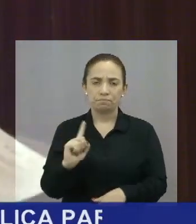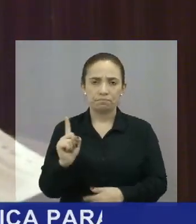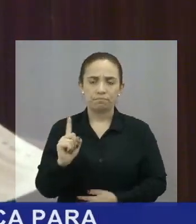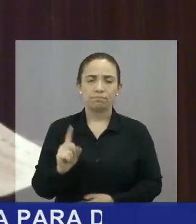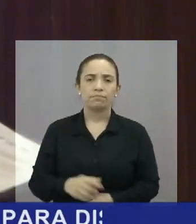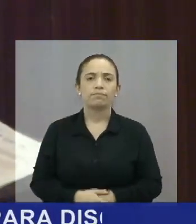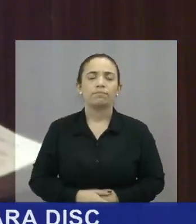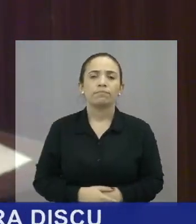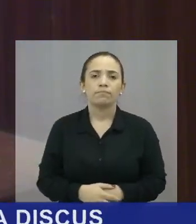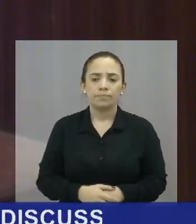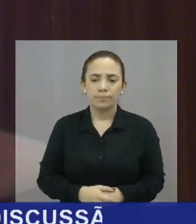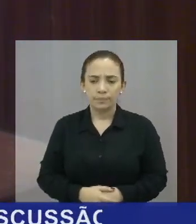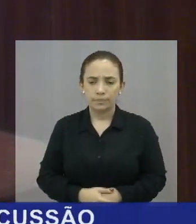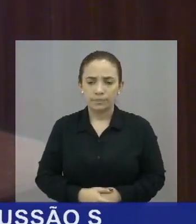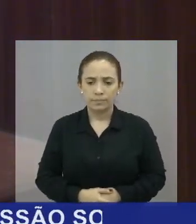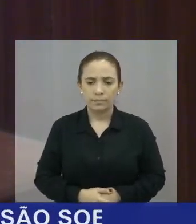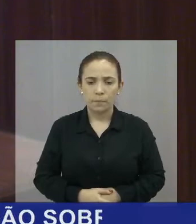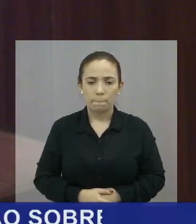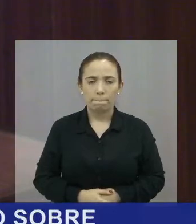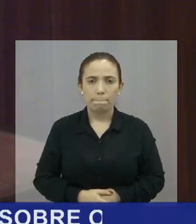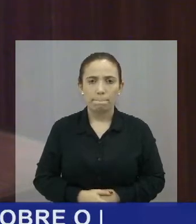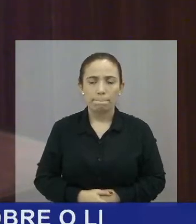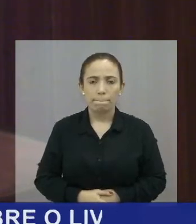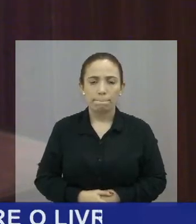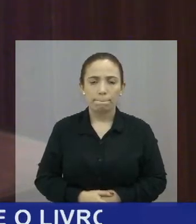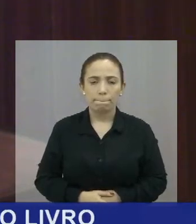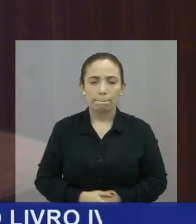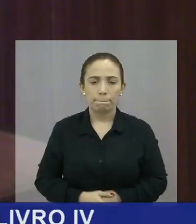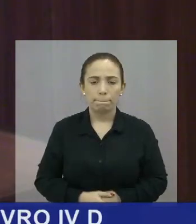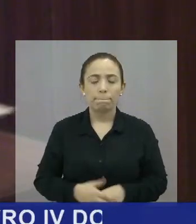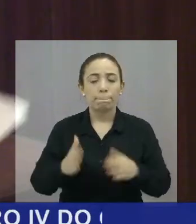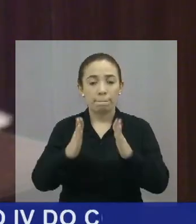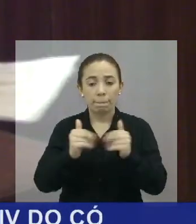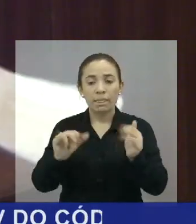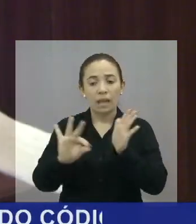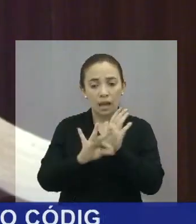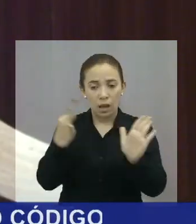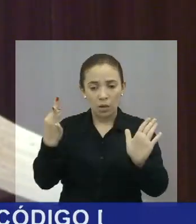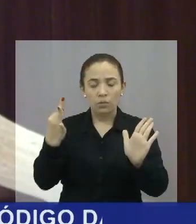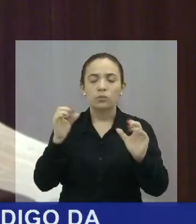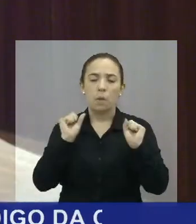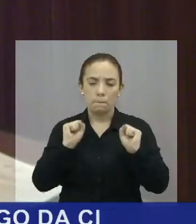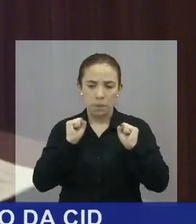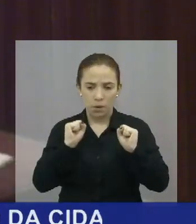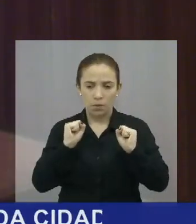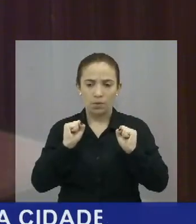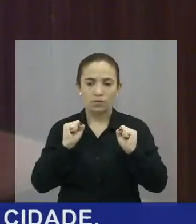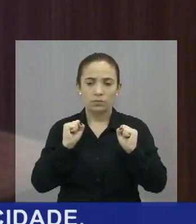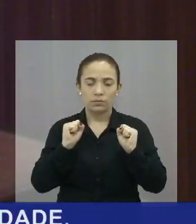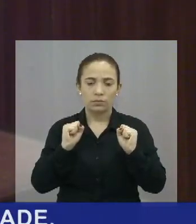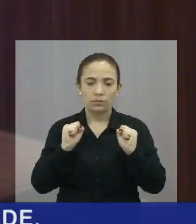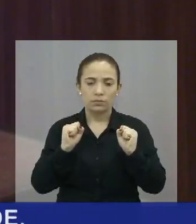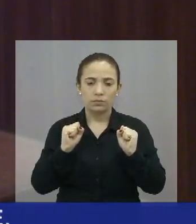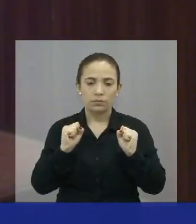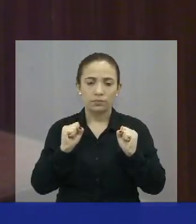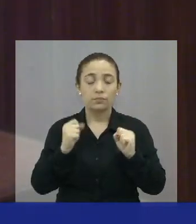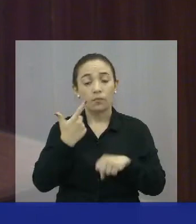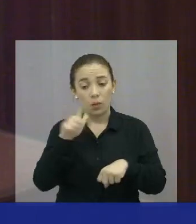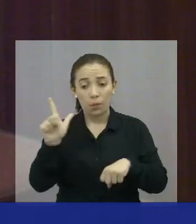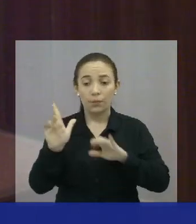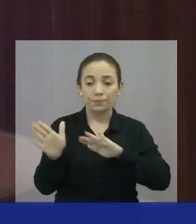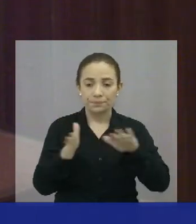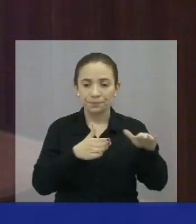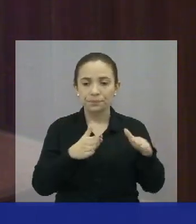resíduos sólidos. Mas, para não prevaricar, pedimos autorização para que agir dessa forma. E um outro